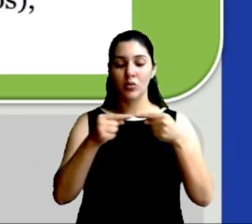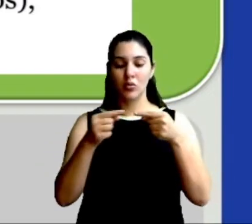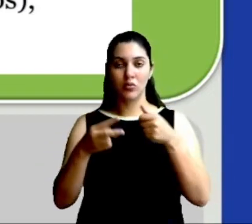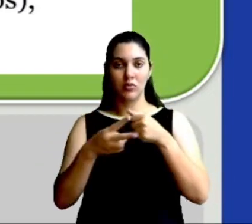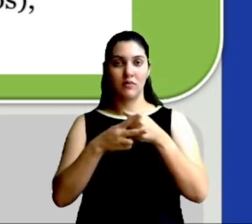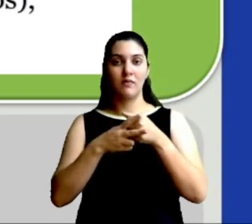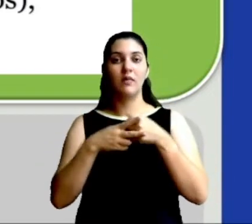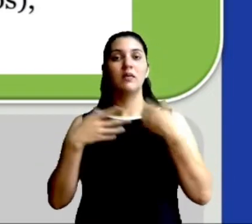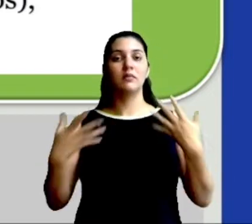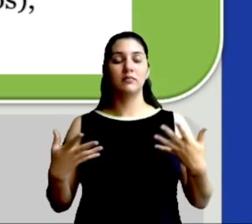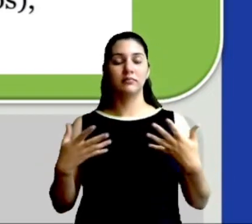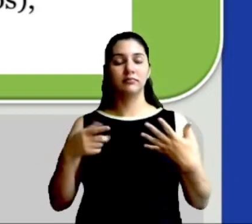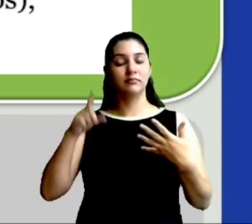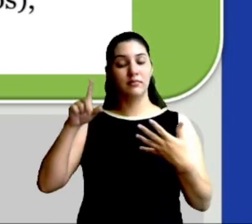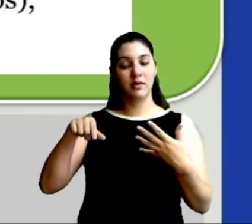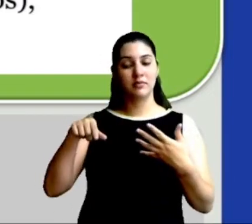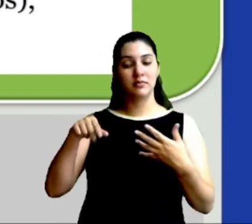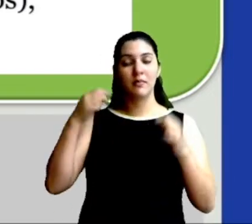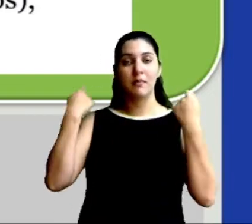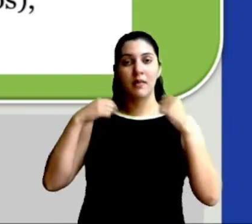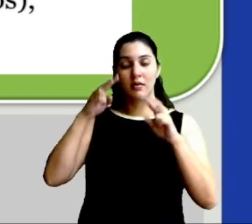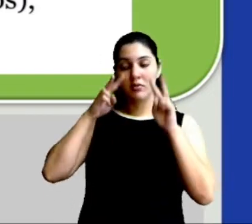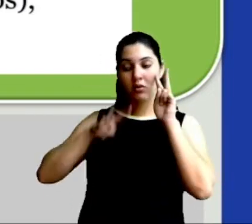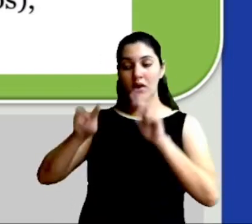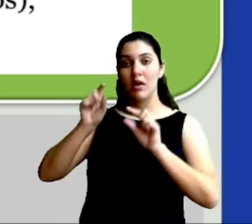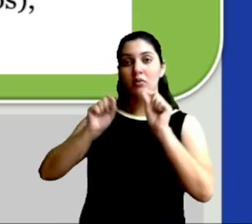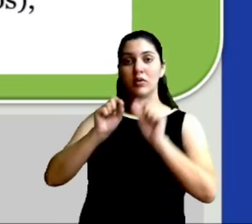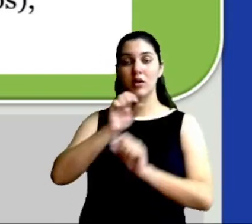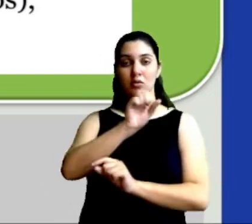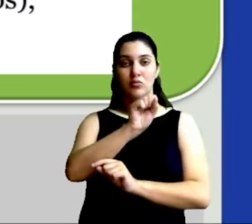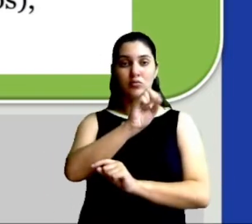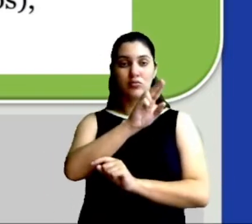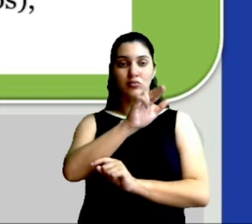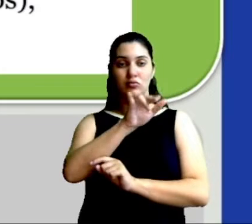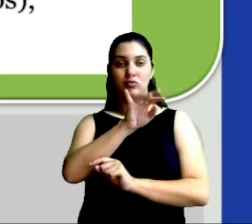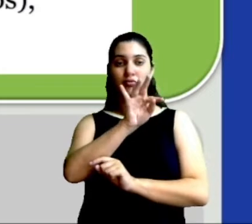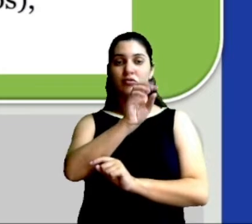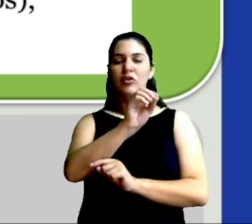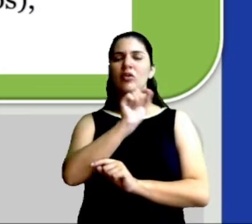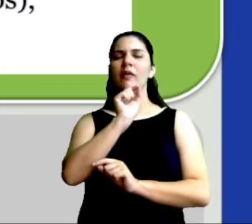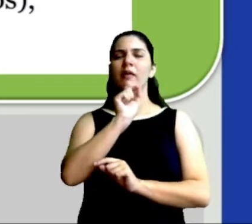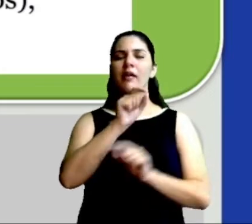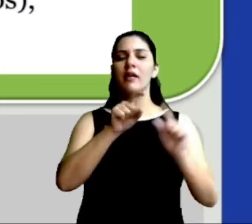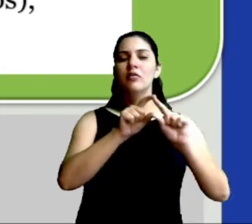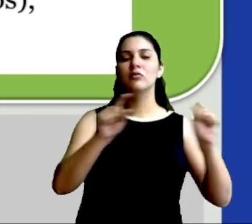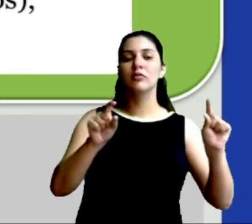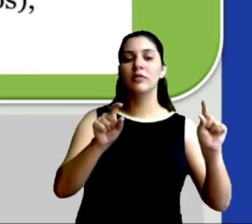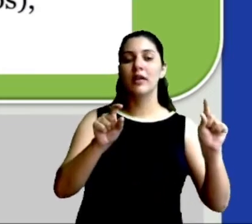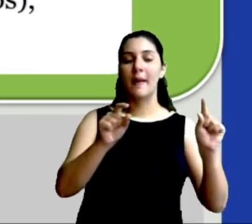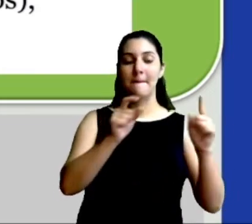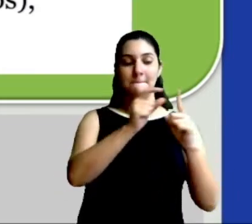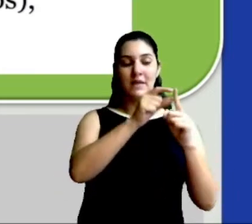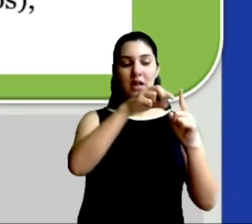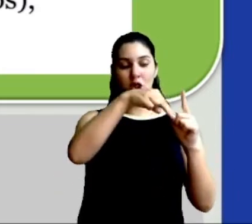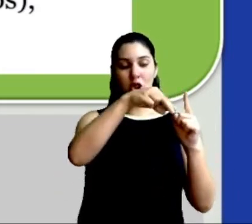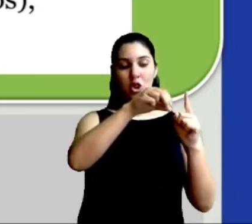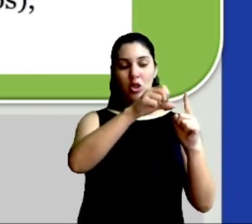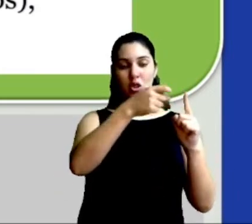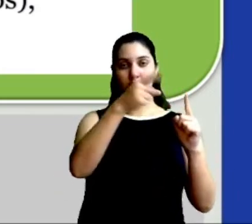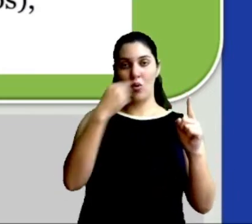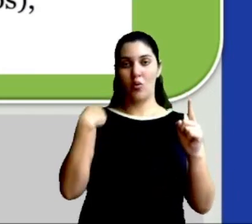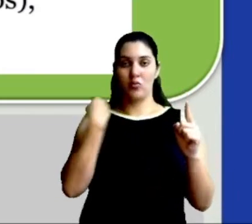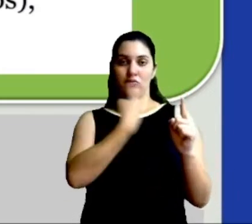verbal. Para isso, eu vou dar uma olhada em quem? No sujeito. E quem é o sujeito nessa frase? O nós. E o verbo quem